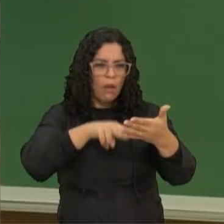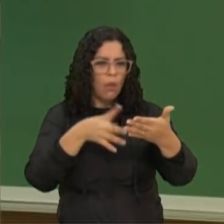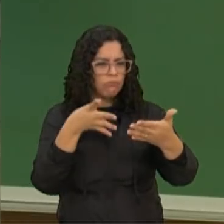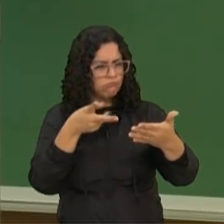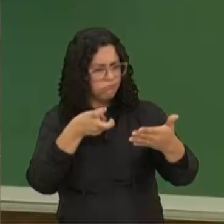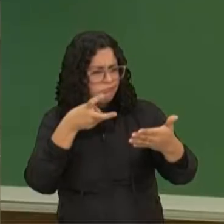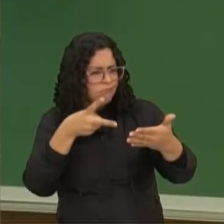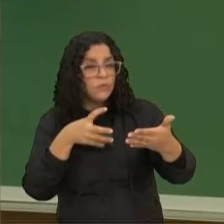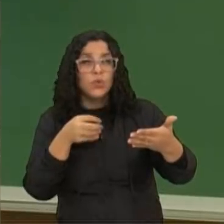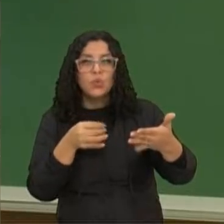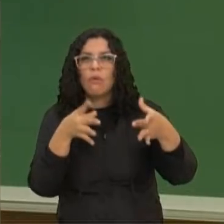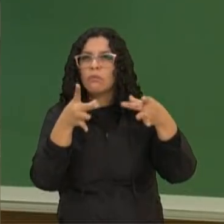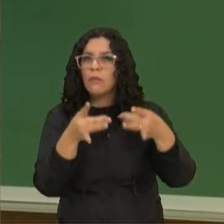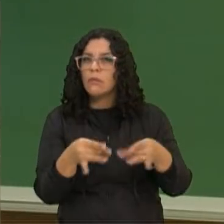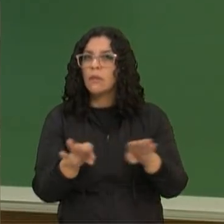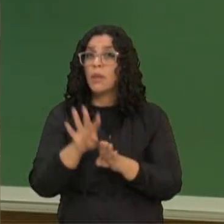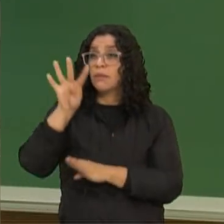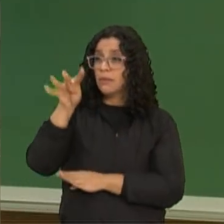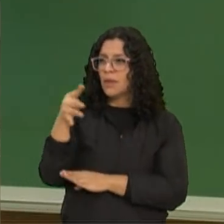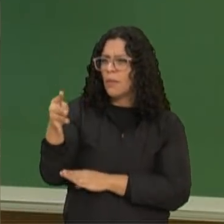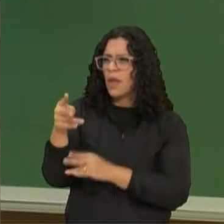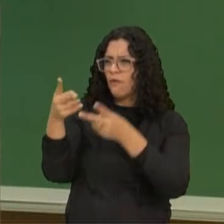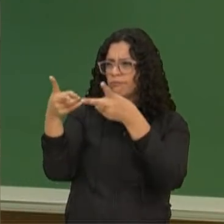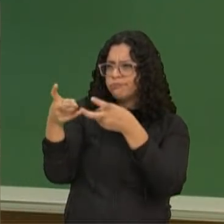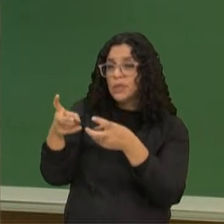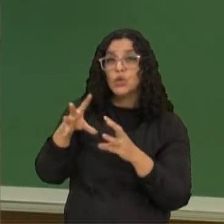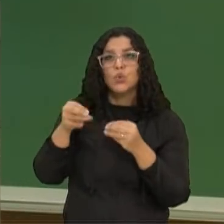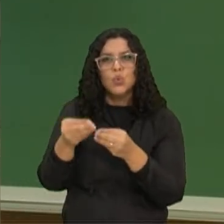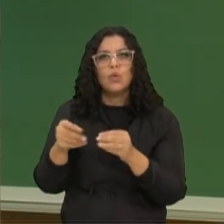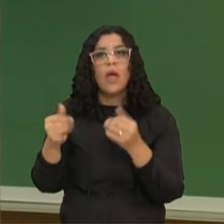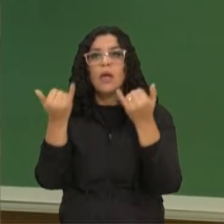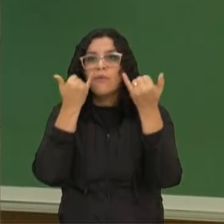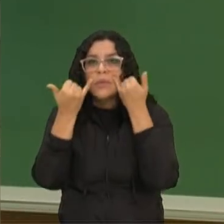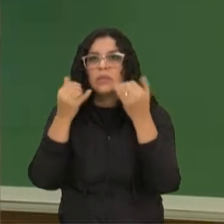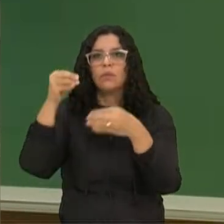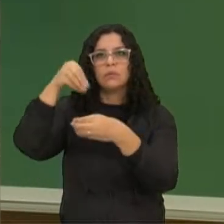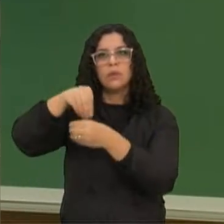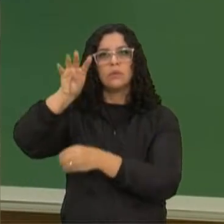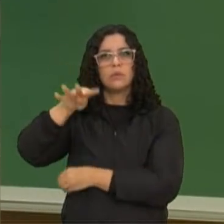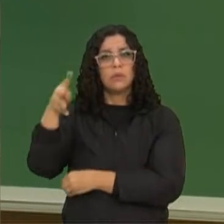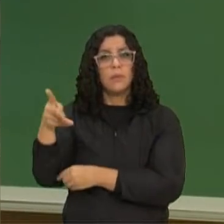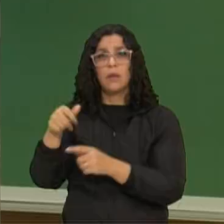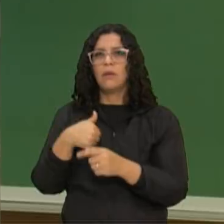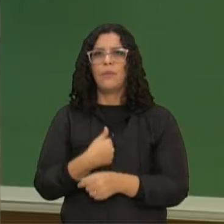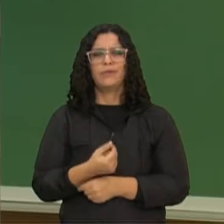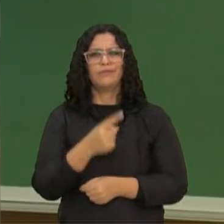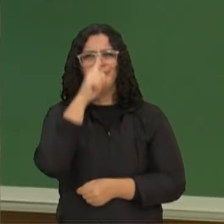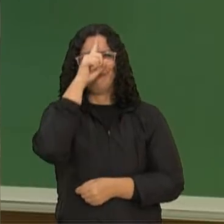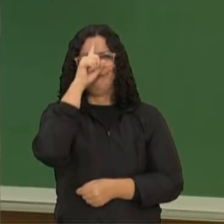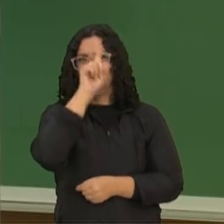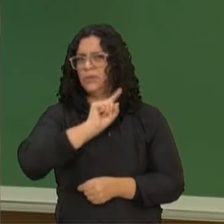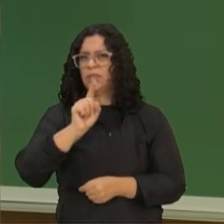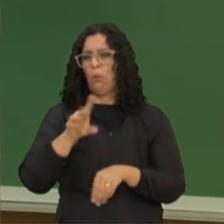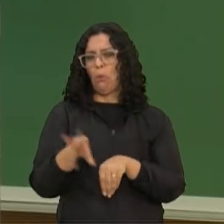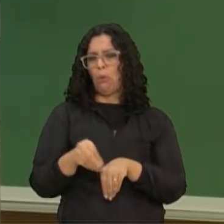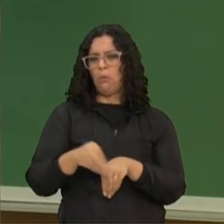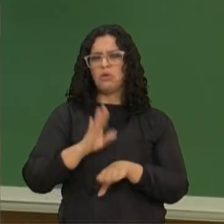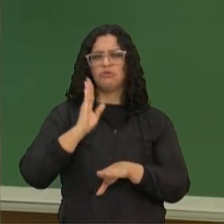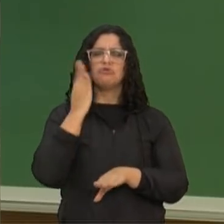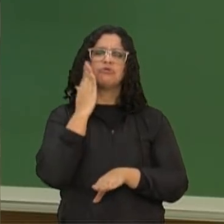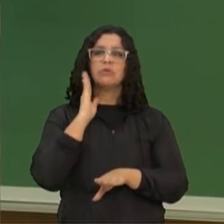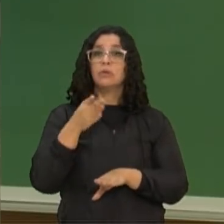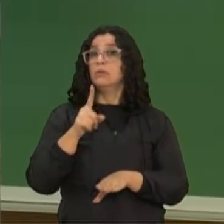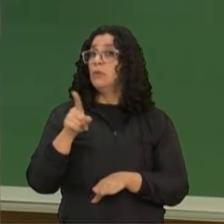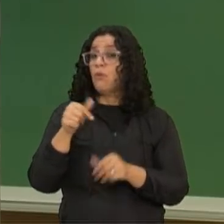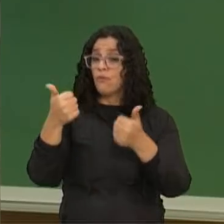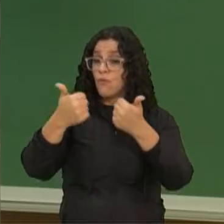uma análise. Se tem a tabela, se baseia única e exclusivamente nela. Você não pode partir, por exemplo, do seu conhecimento. Você tem que